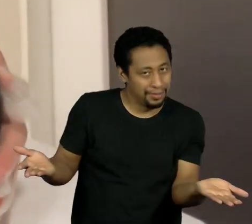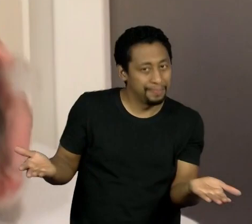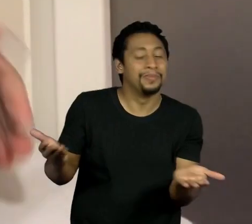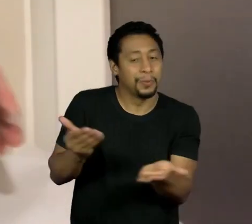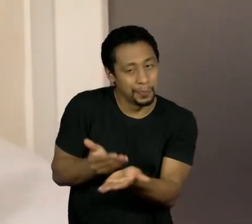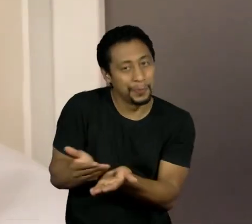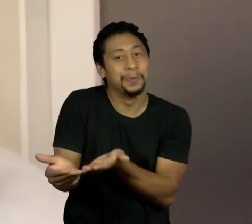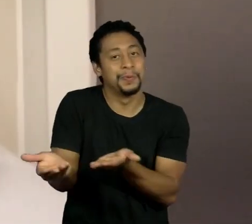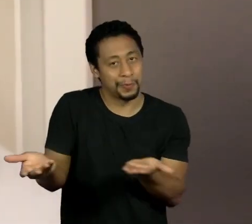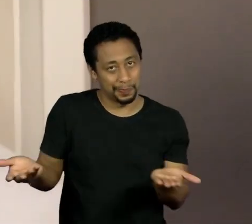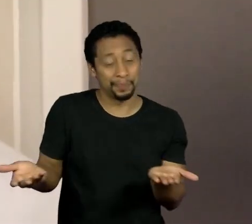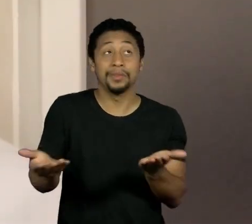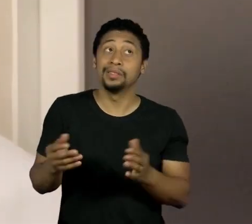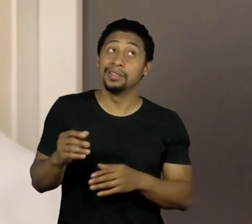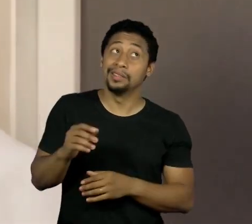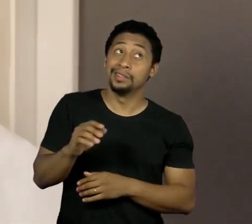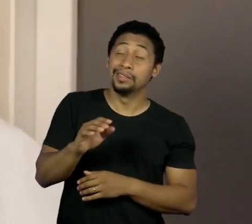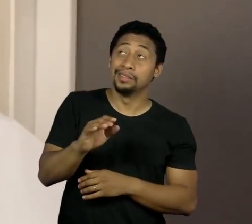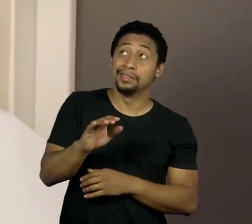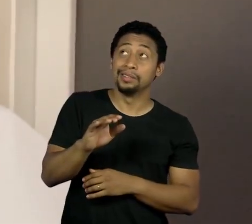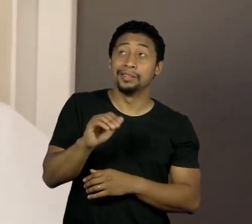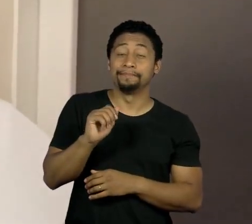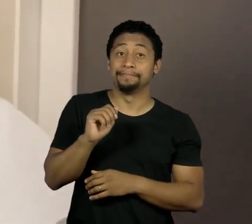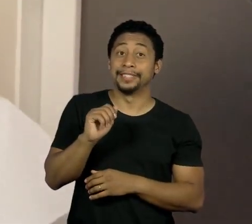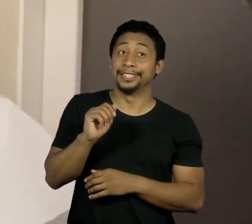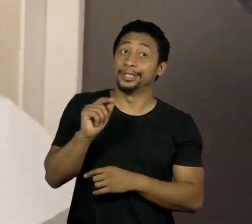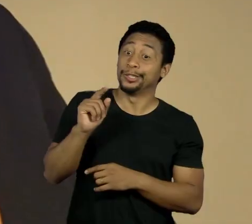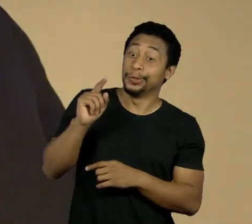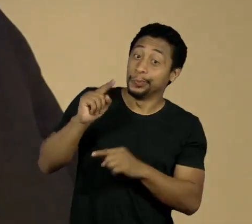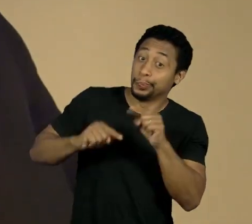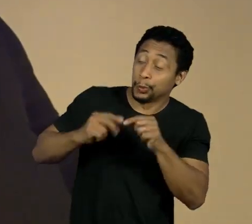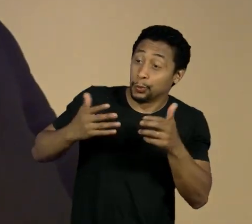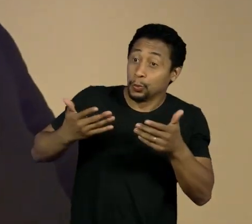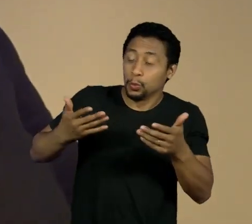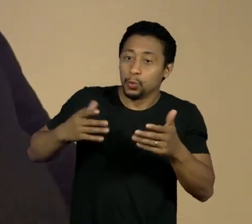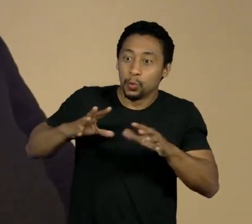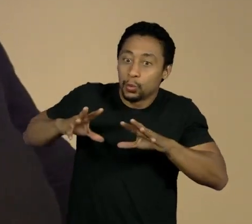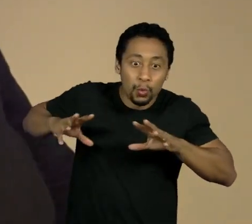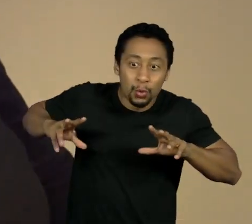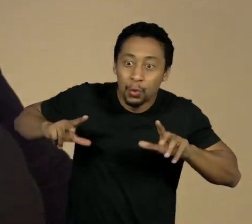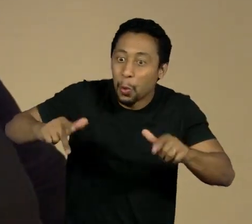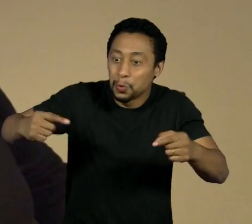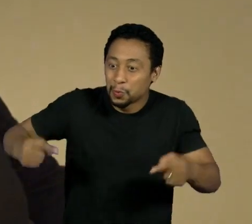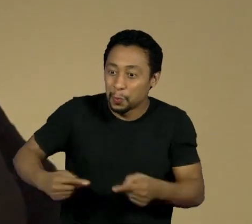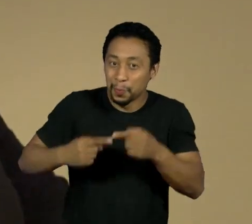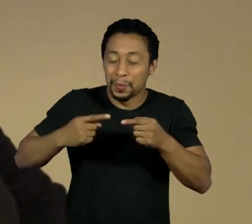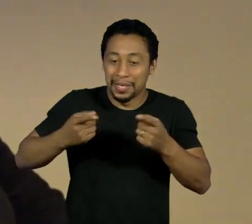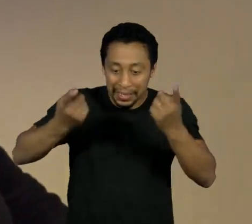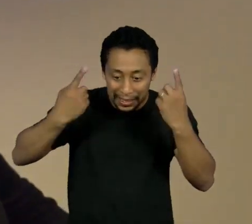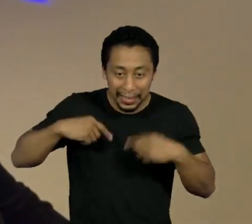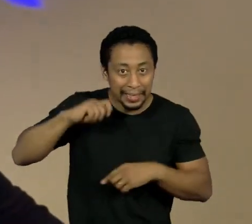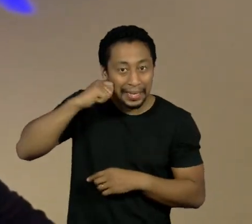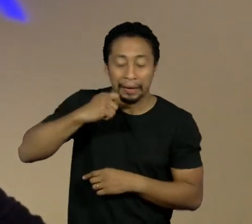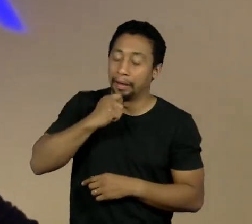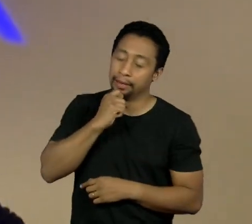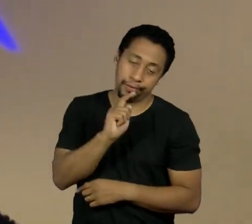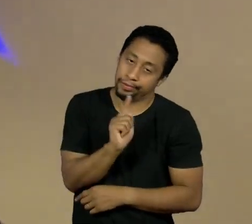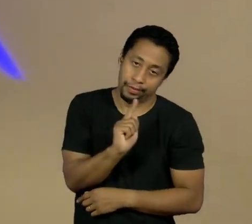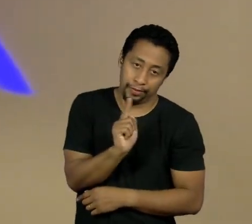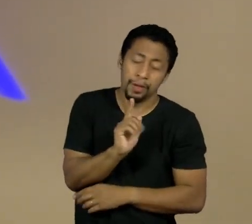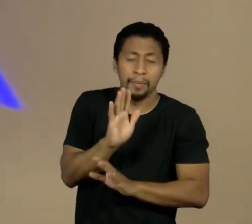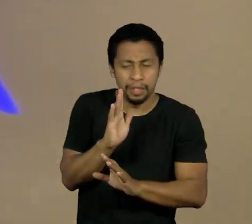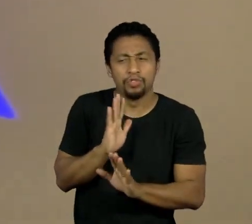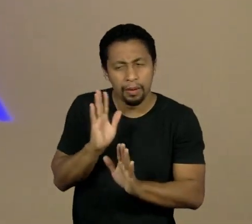retinta, né? A gente ainda não tem um mundo ideal, né, com todas as cores ali, mas eu já vejo que a gente consegue encontrar